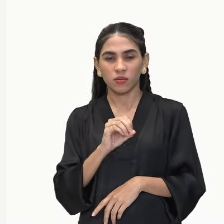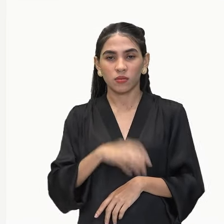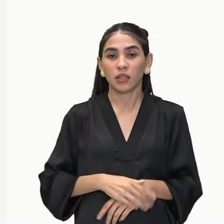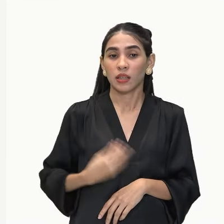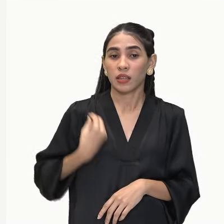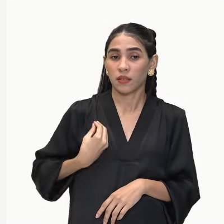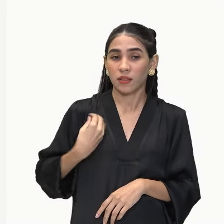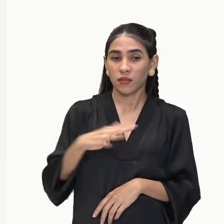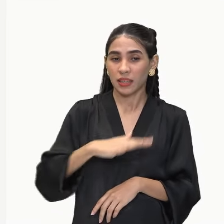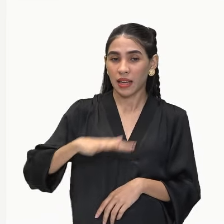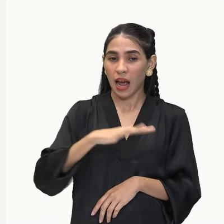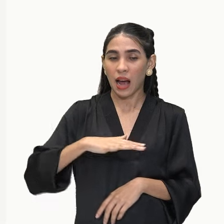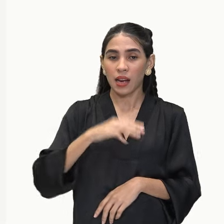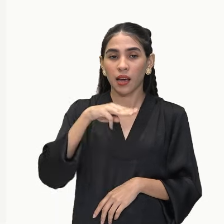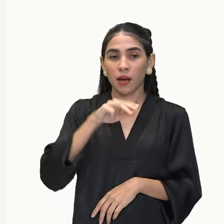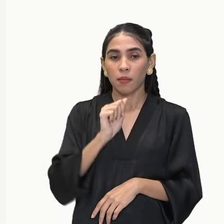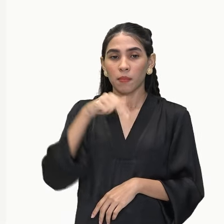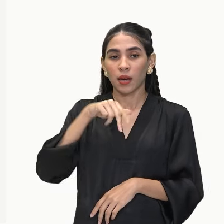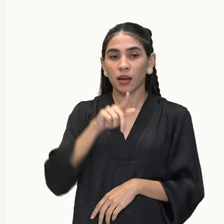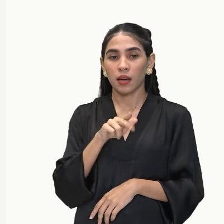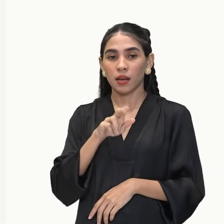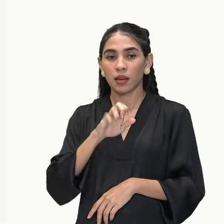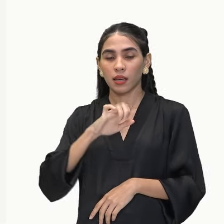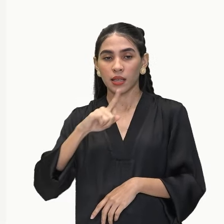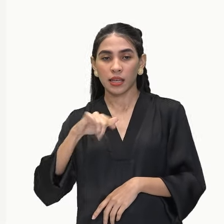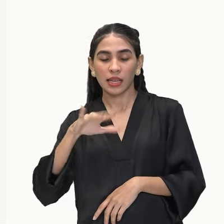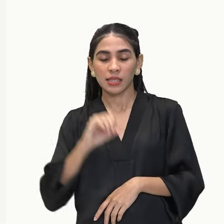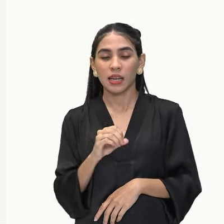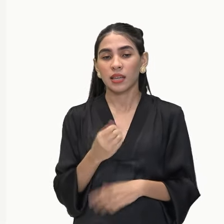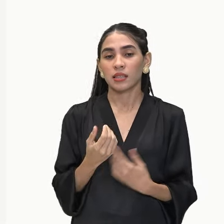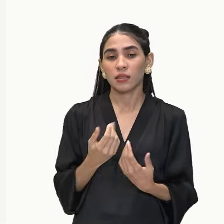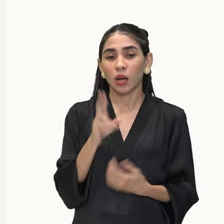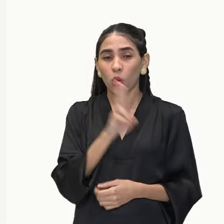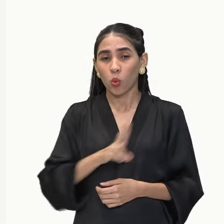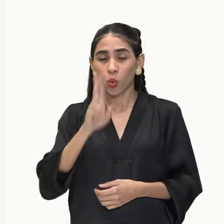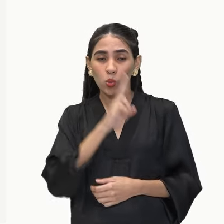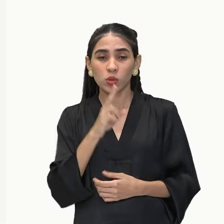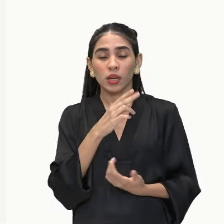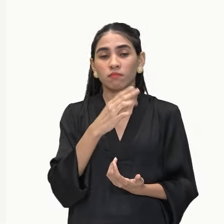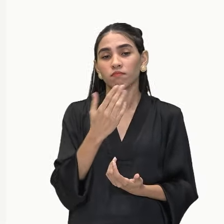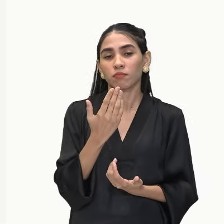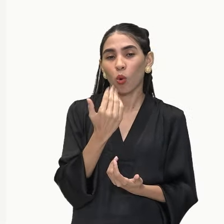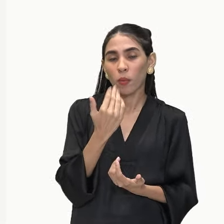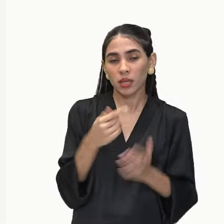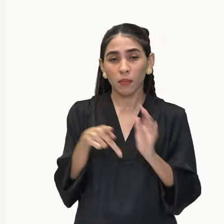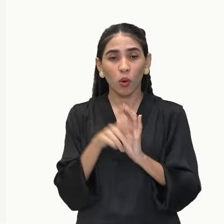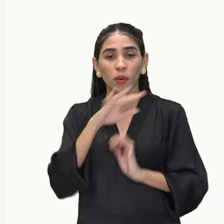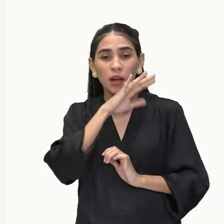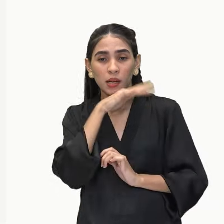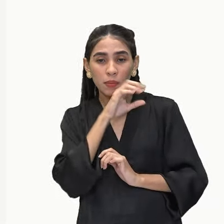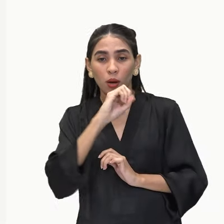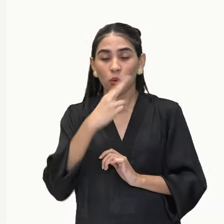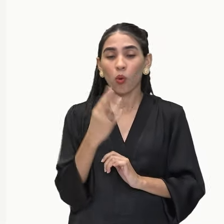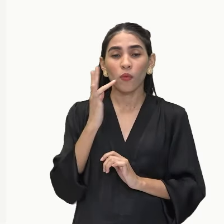ser detrívoro quer dizer que ele se alimenta de restos de animais ou vegetais, muitas vezes agindo,